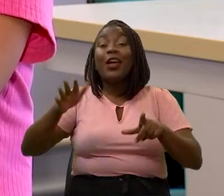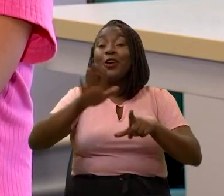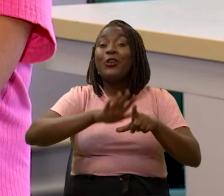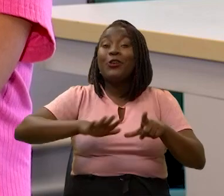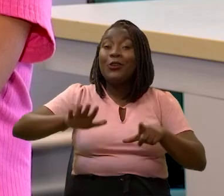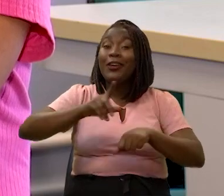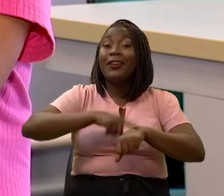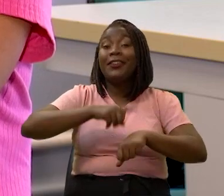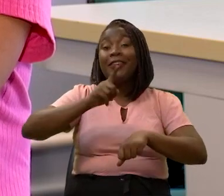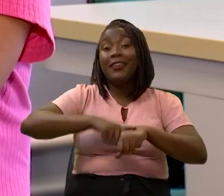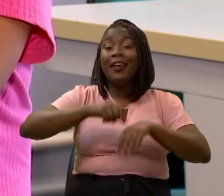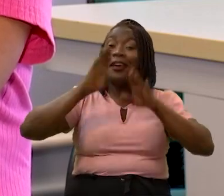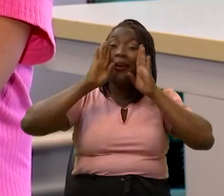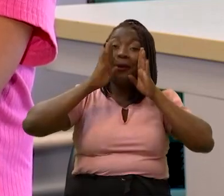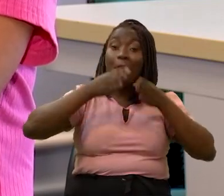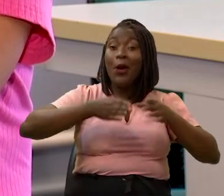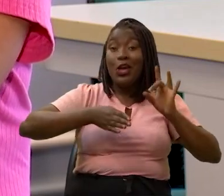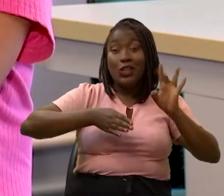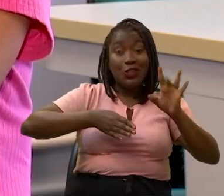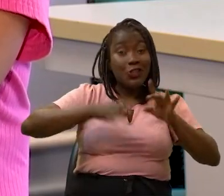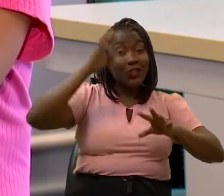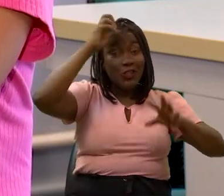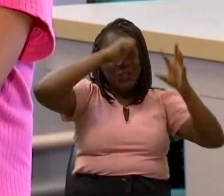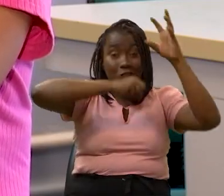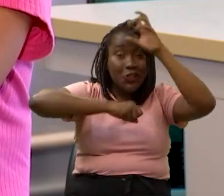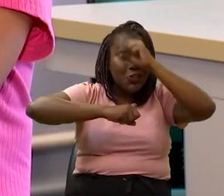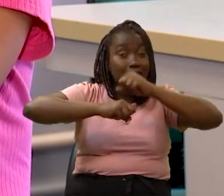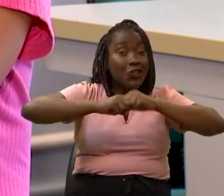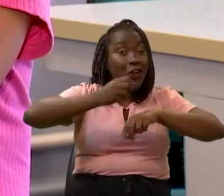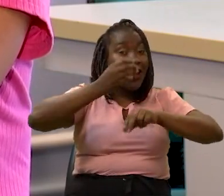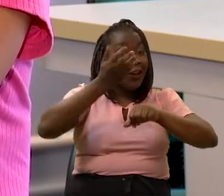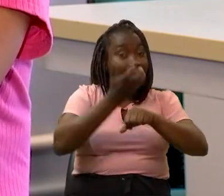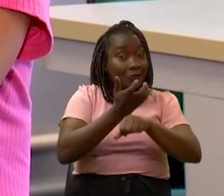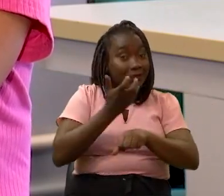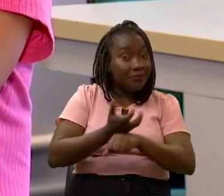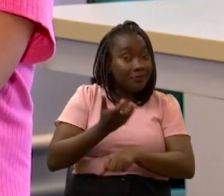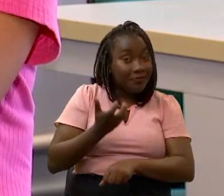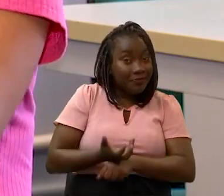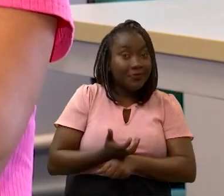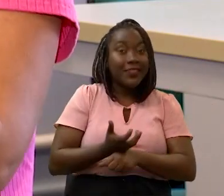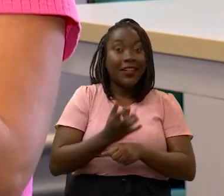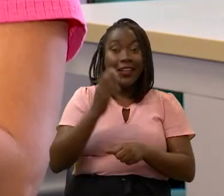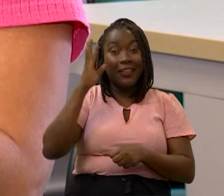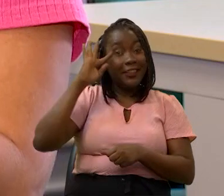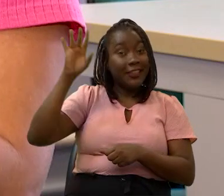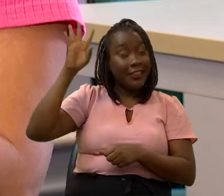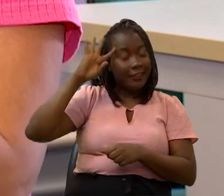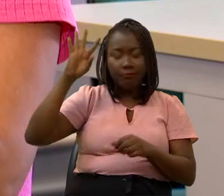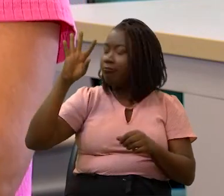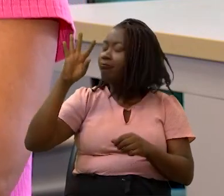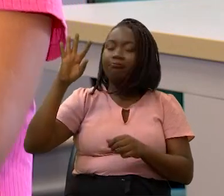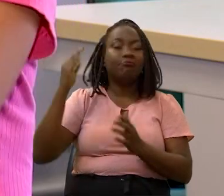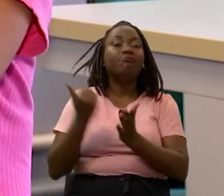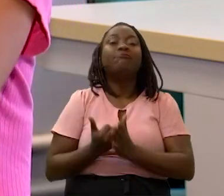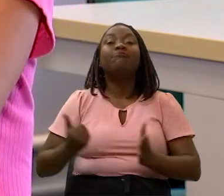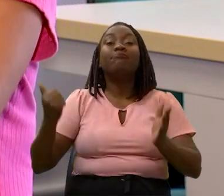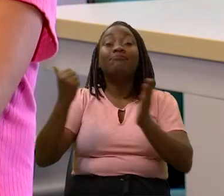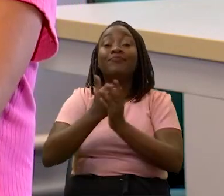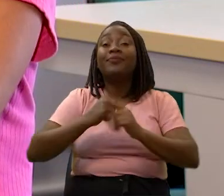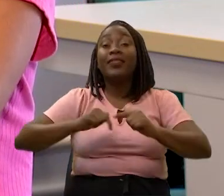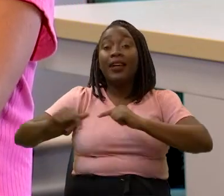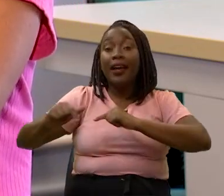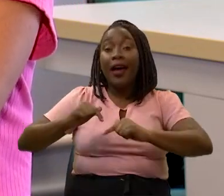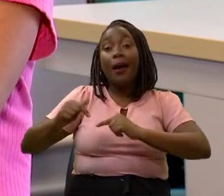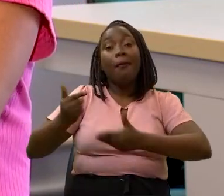o espaço e o tempo destinado não apenas para a apropriação de conteúdos, né, para a chamada formação teórica, mas também